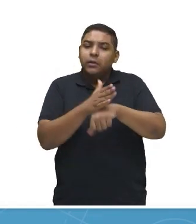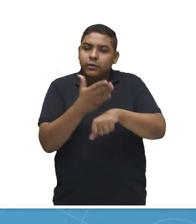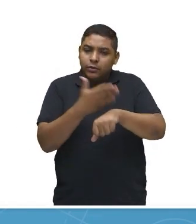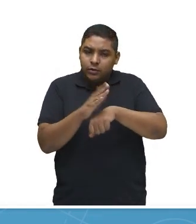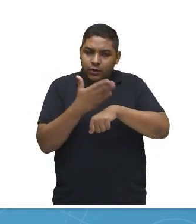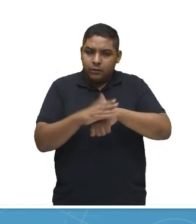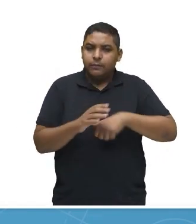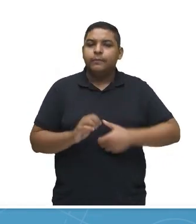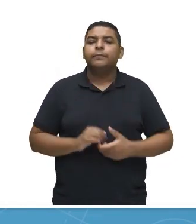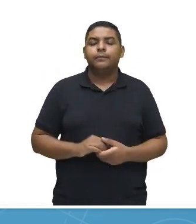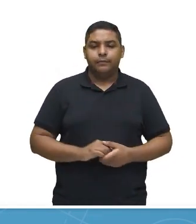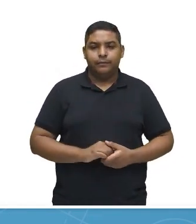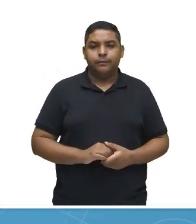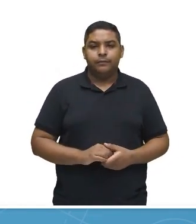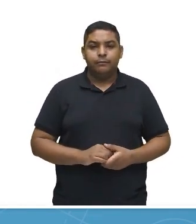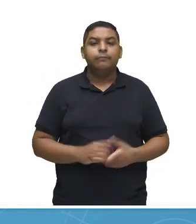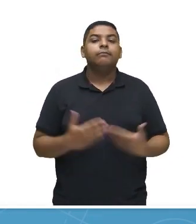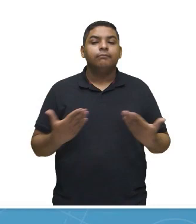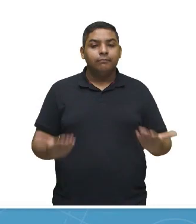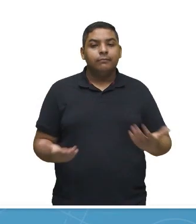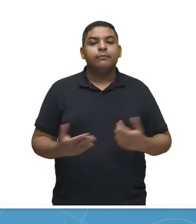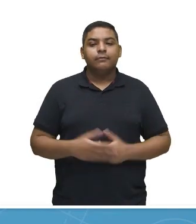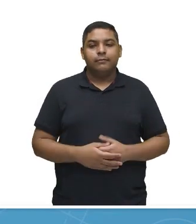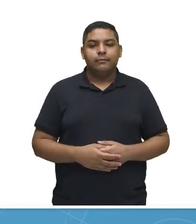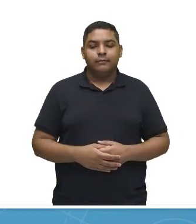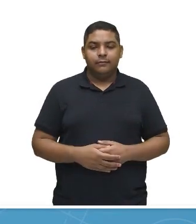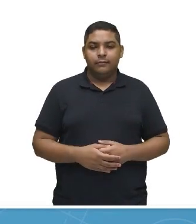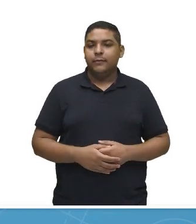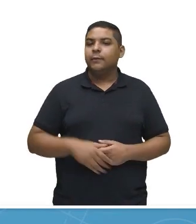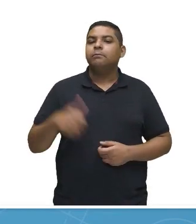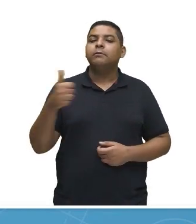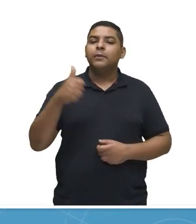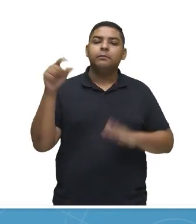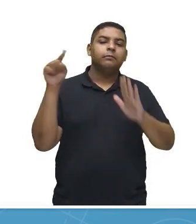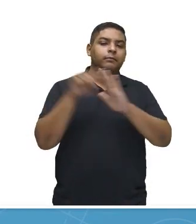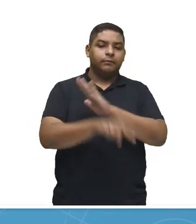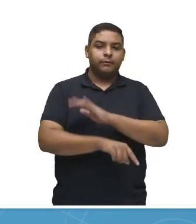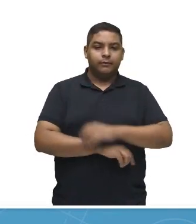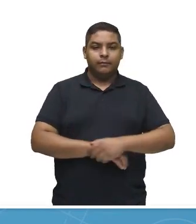tá bom? Então, vamos aí à nossa primeira questão.